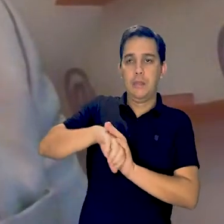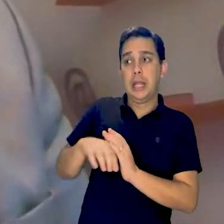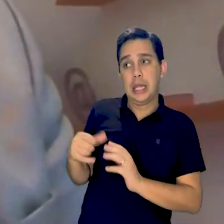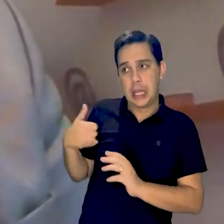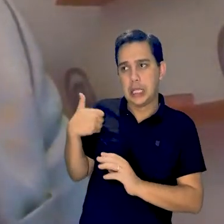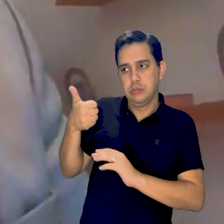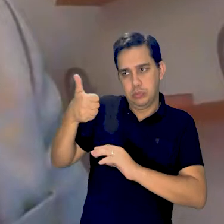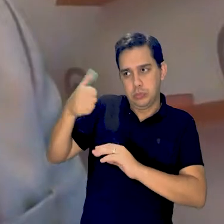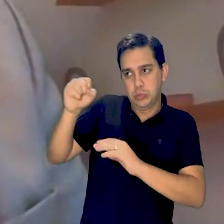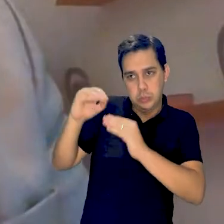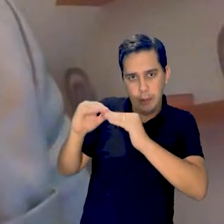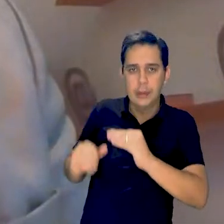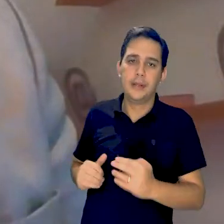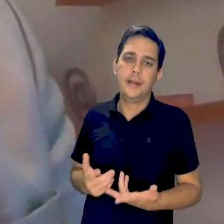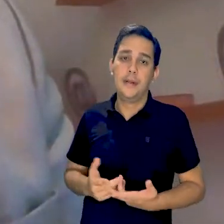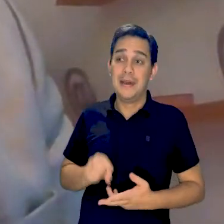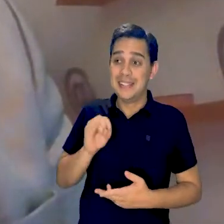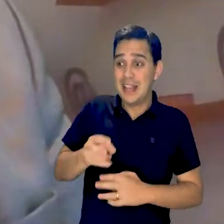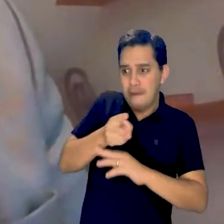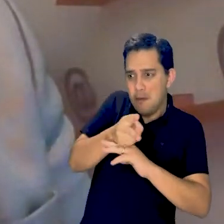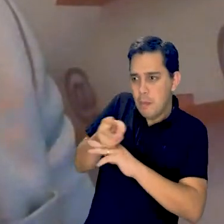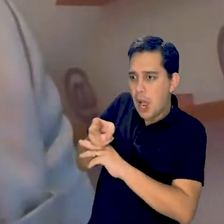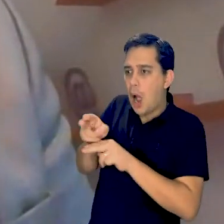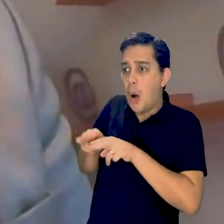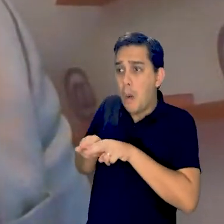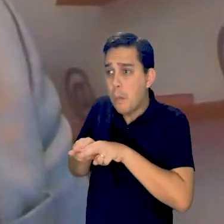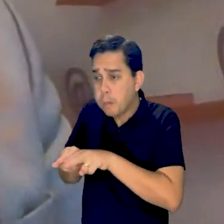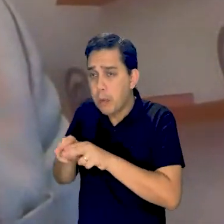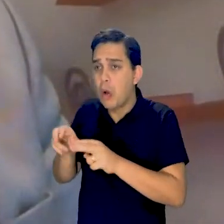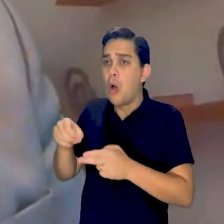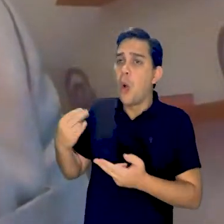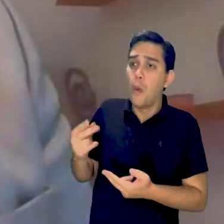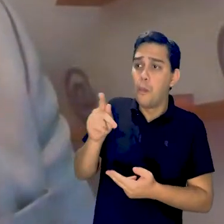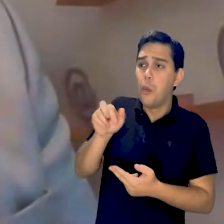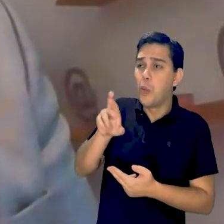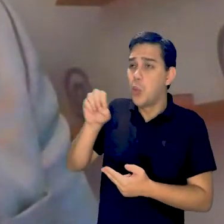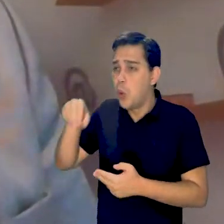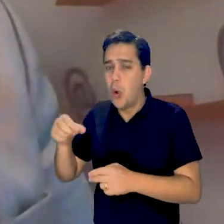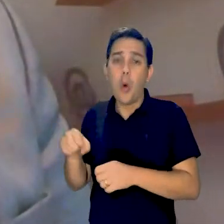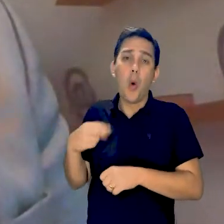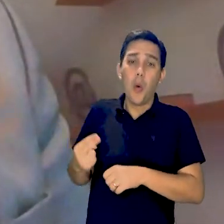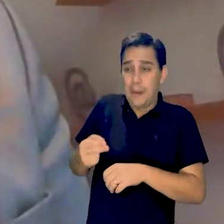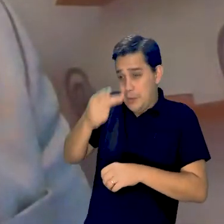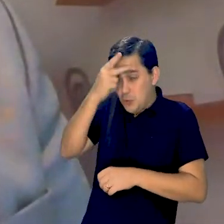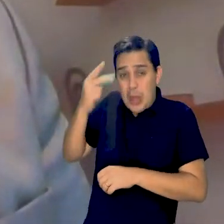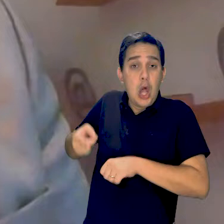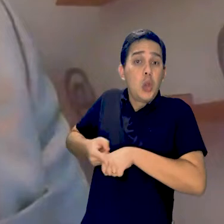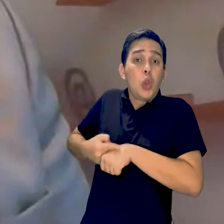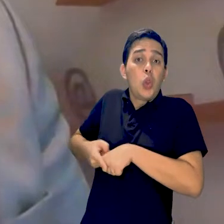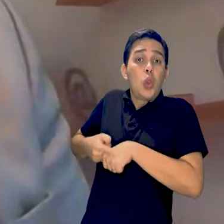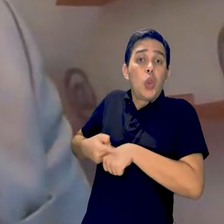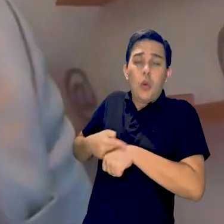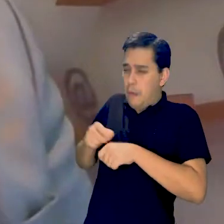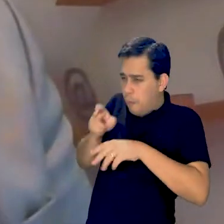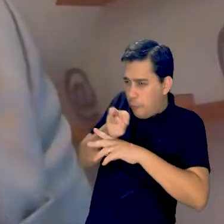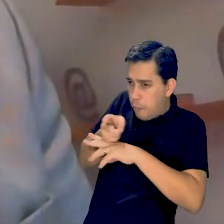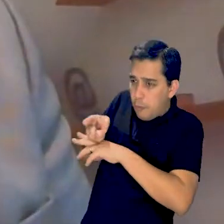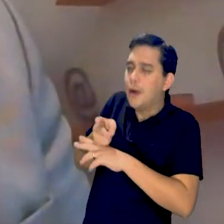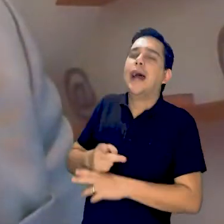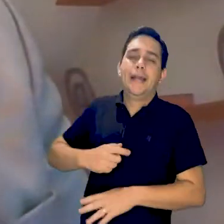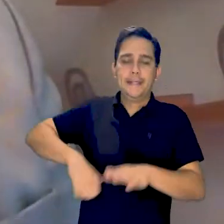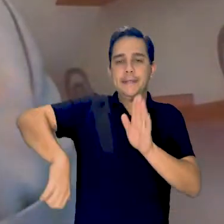ter filmado a cena de sexo explícito ou pornográfico com adolescente, isso faz com